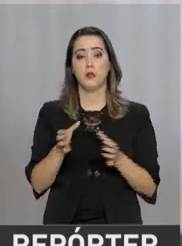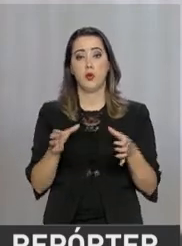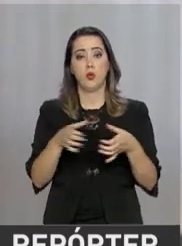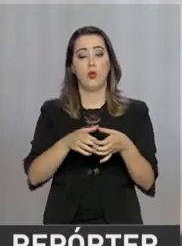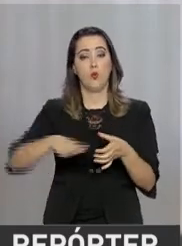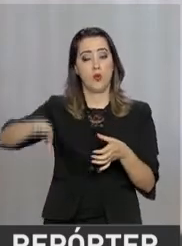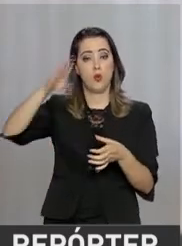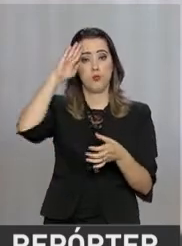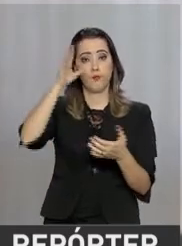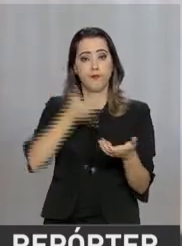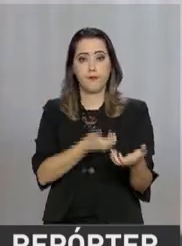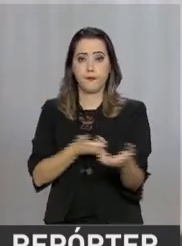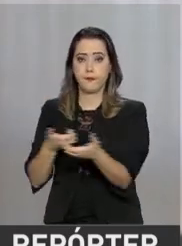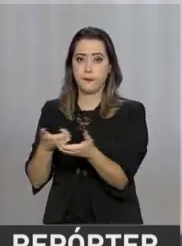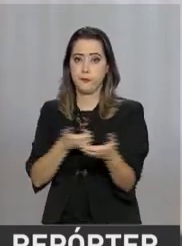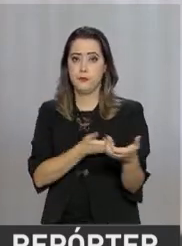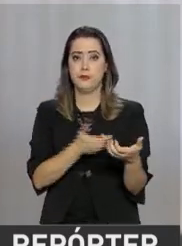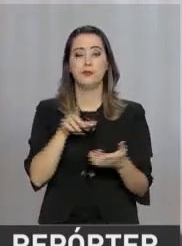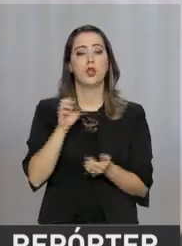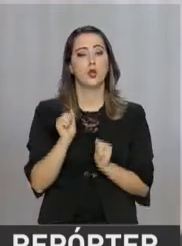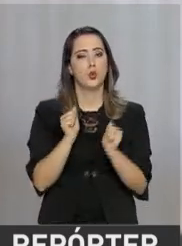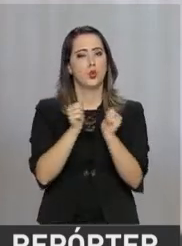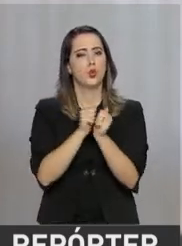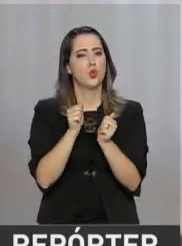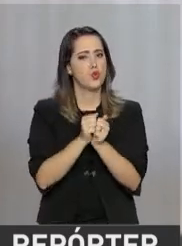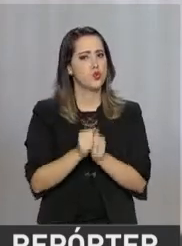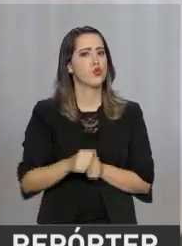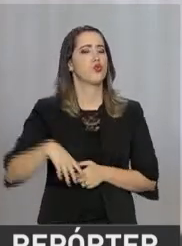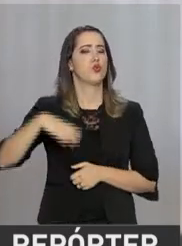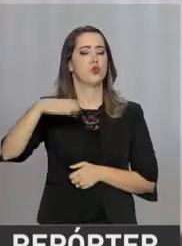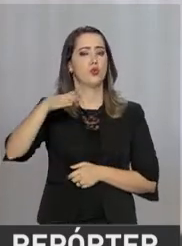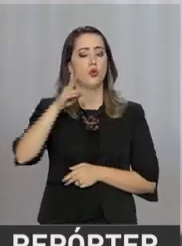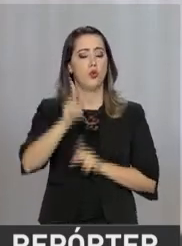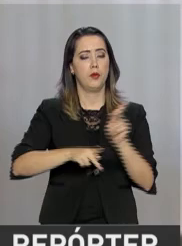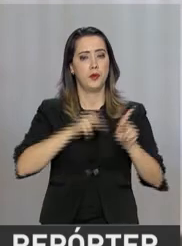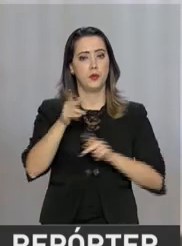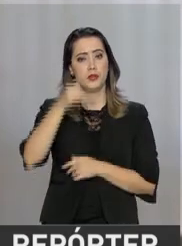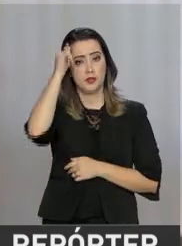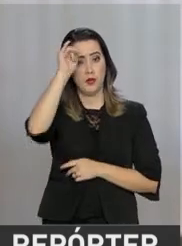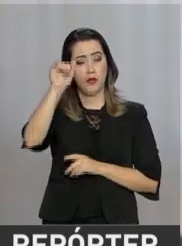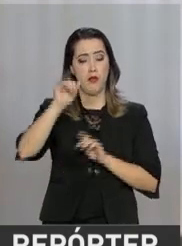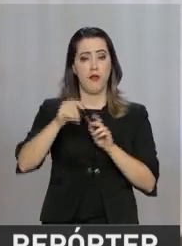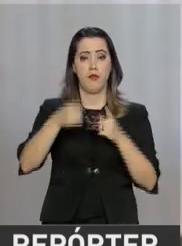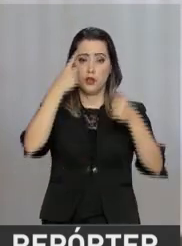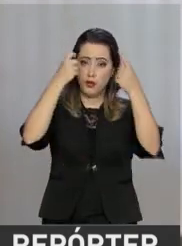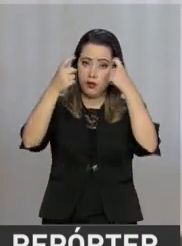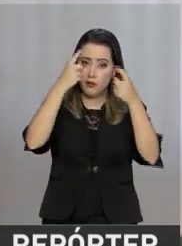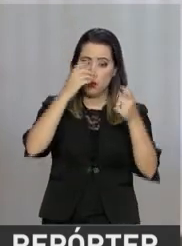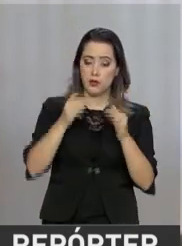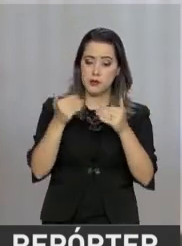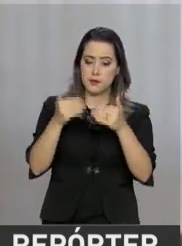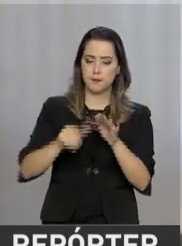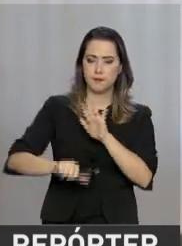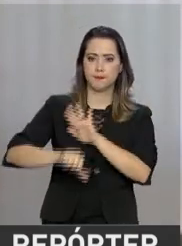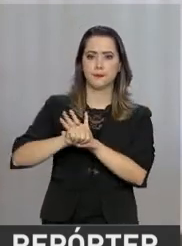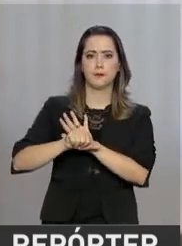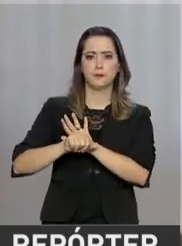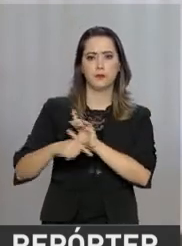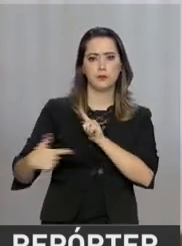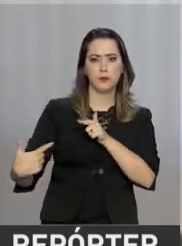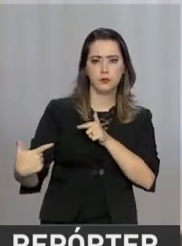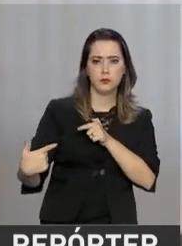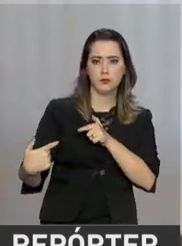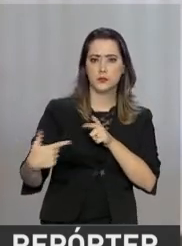de estar do lado da população, combatendo a violência, enfrentando o crime organizado e